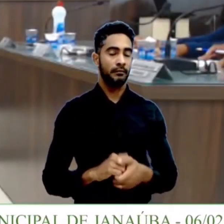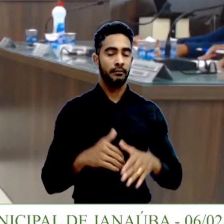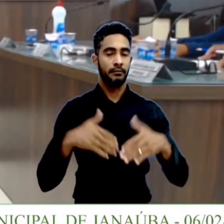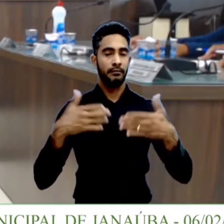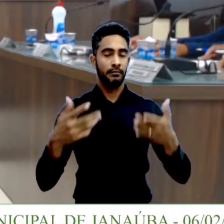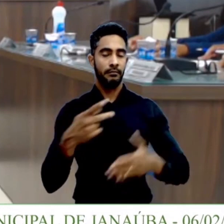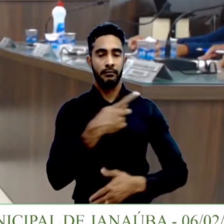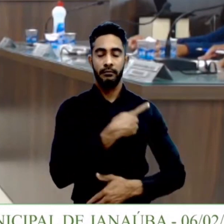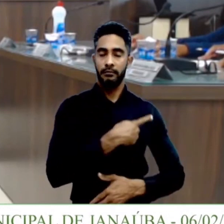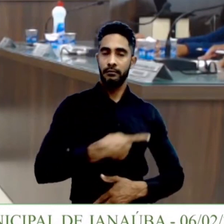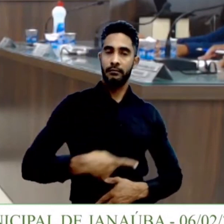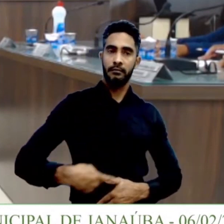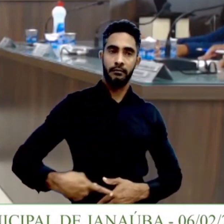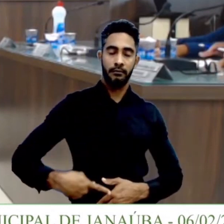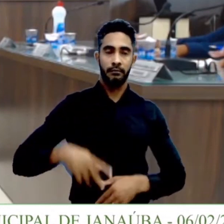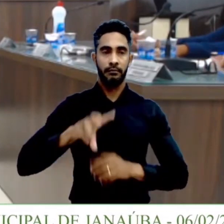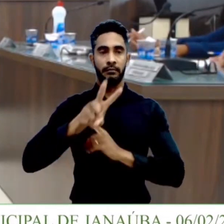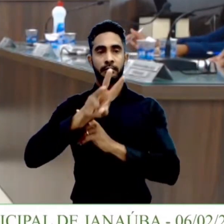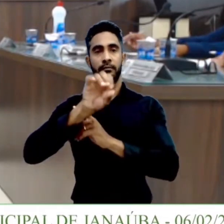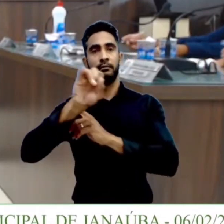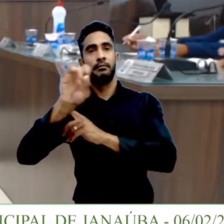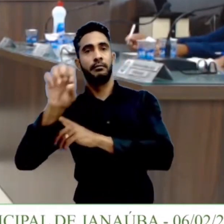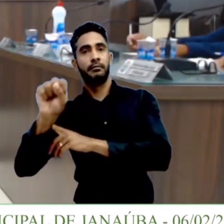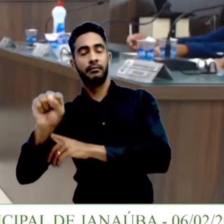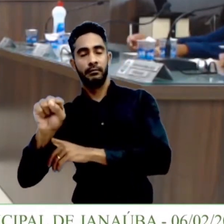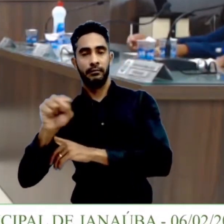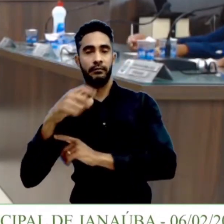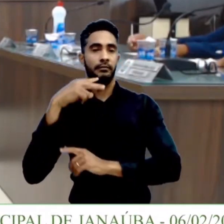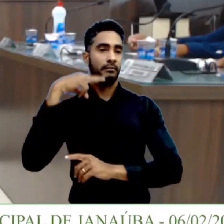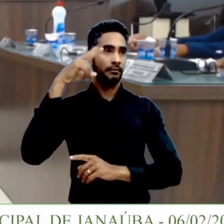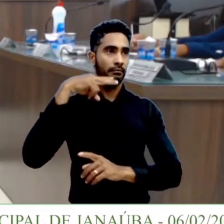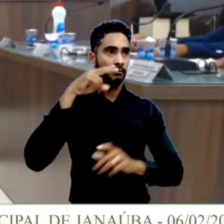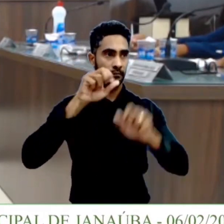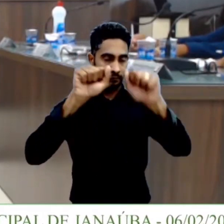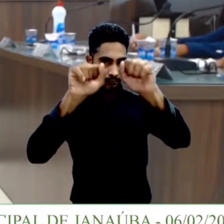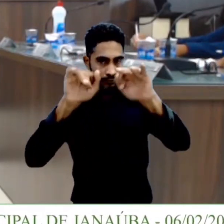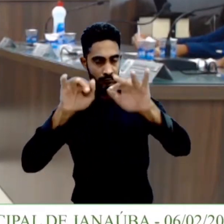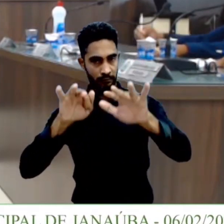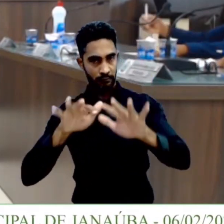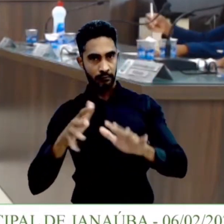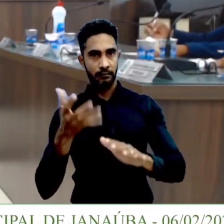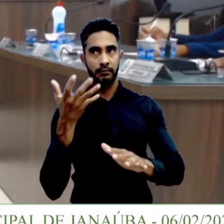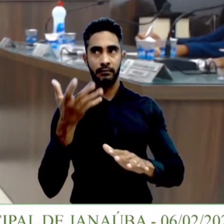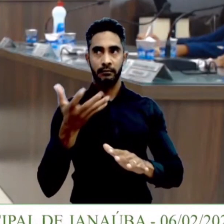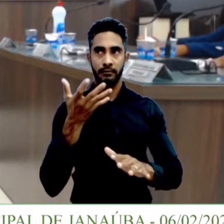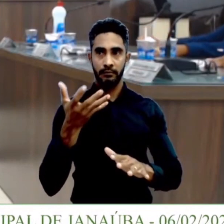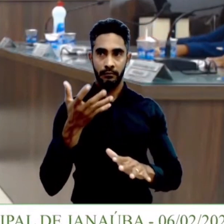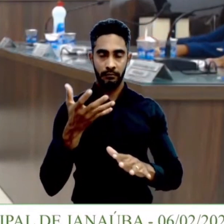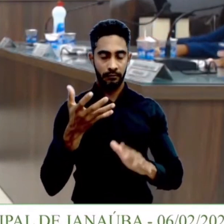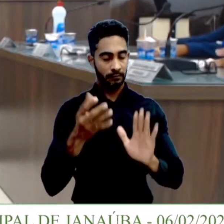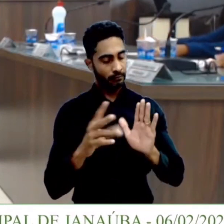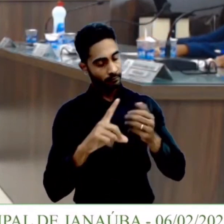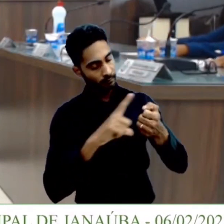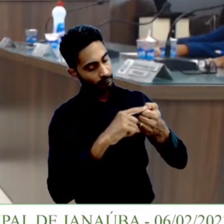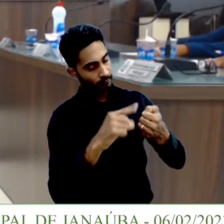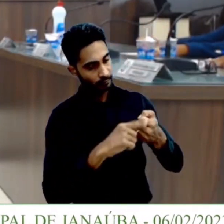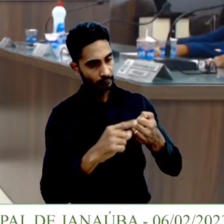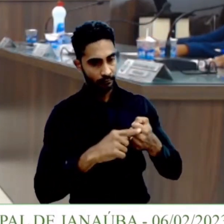Excelentíssimo senhor presidente Willis Carlos Lopes, a vereadora que esta subscreve, nos termos do